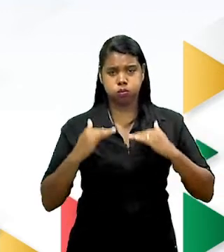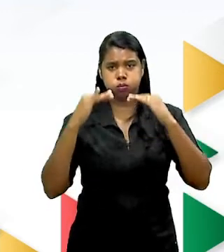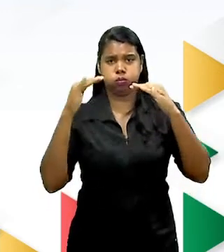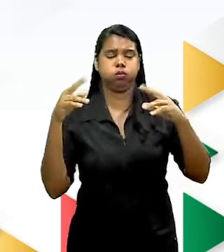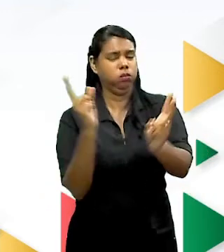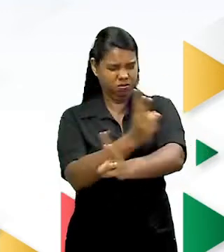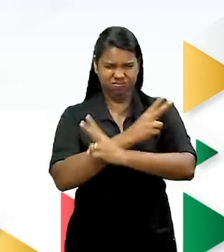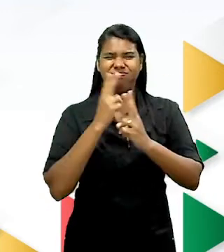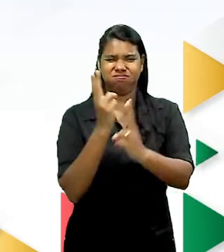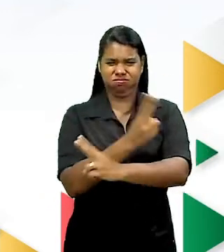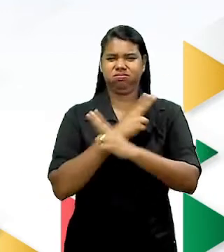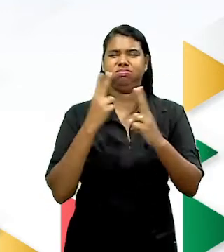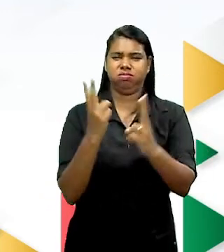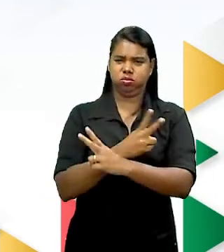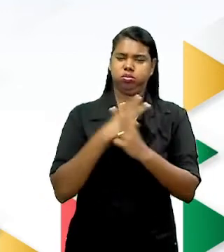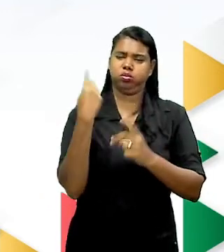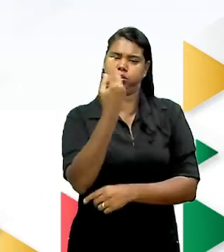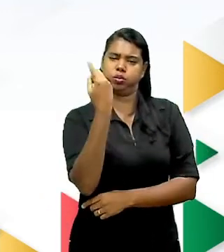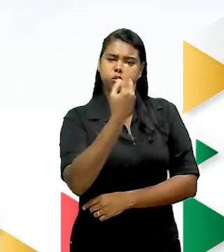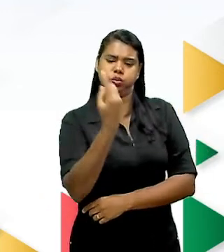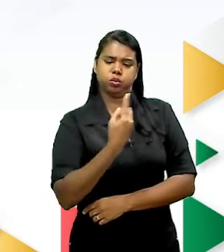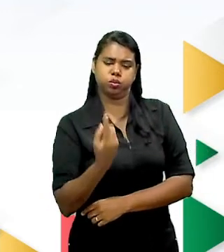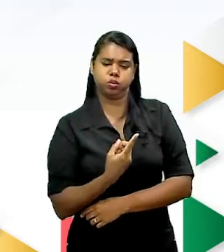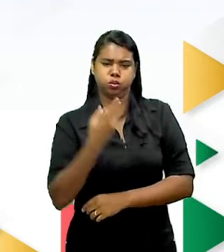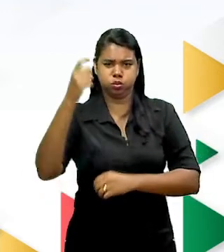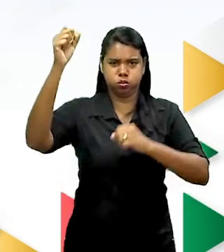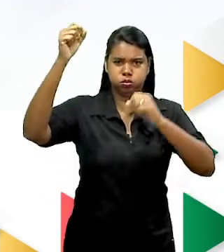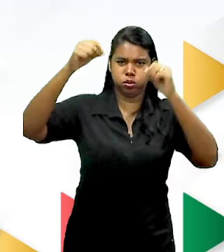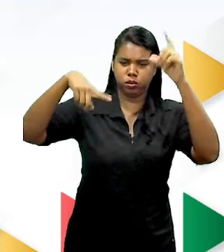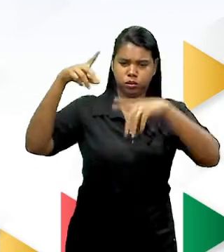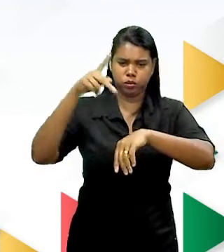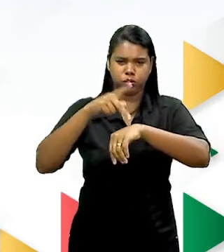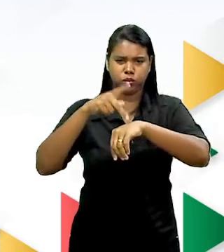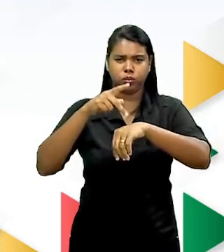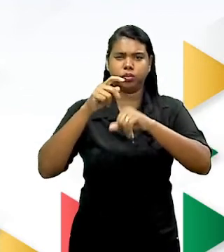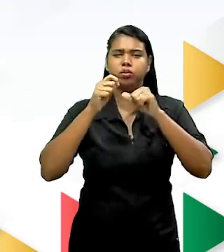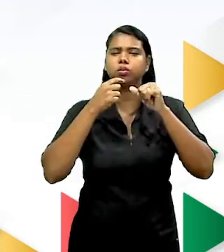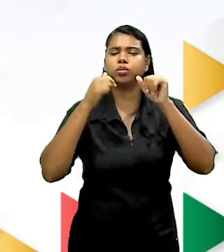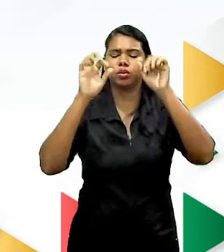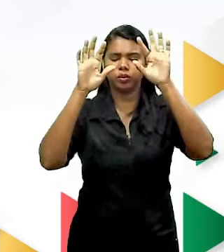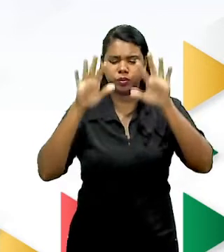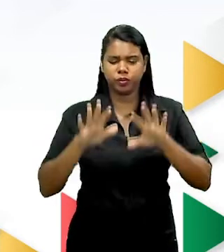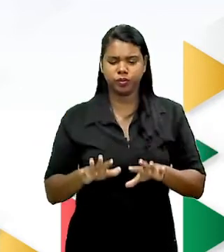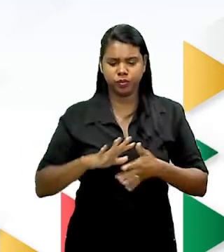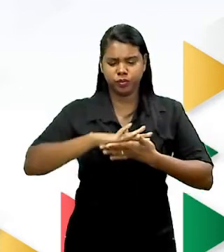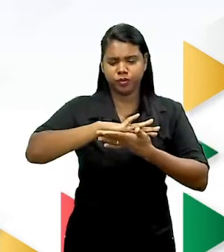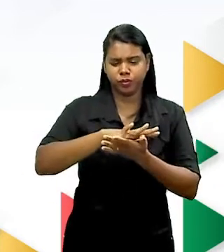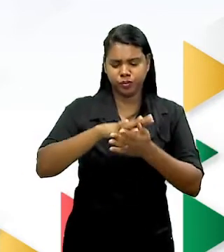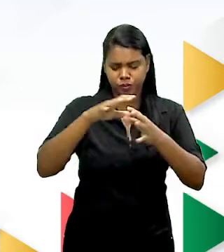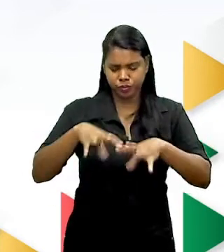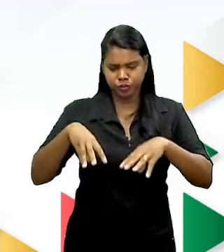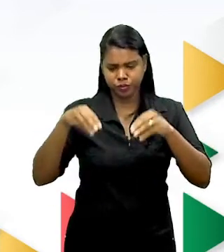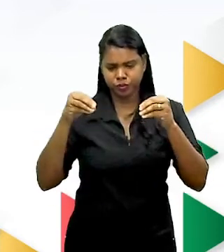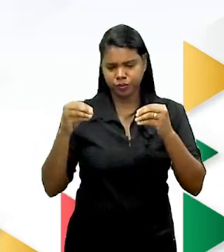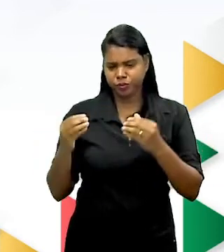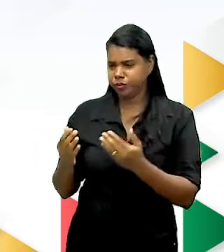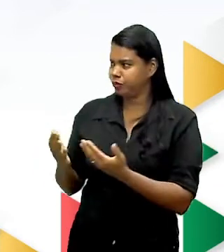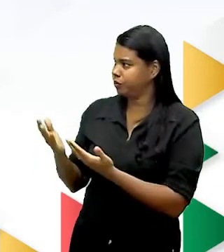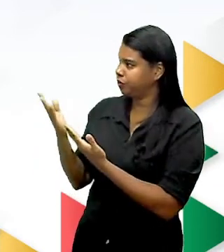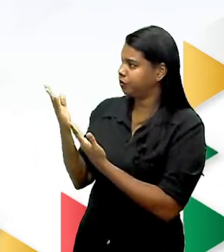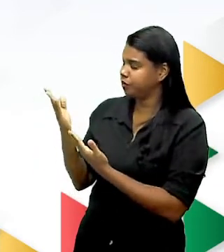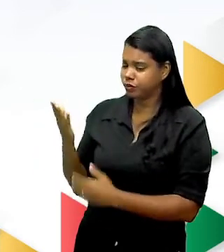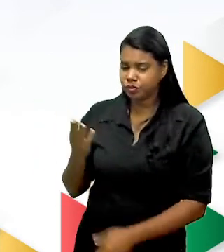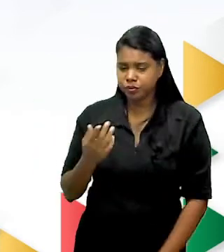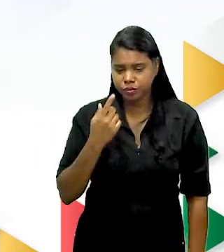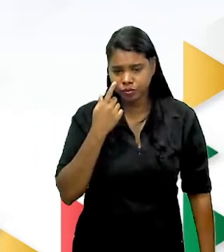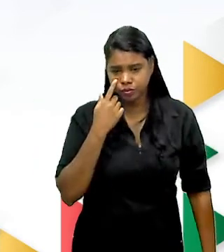vendavais, tornados, granizos e deslizamento de terra. Temos aqui uma imagem que você